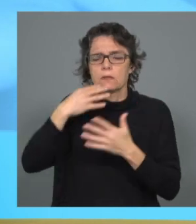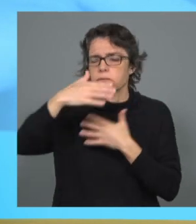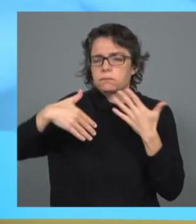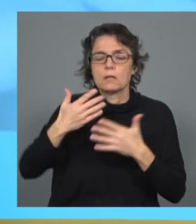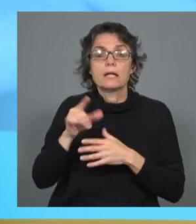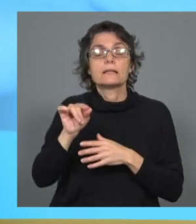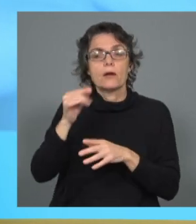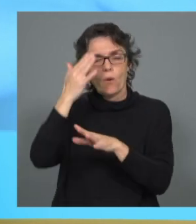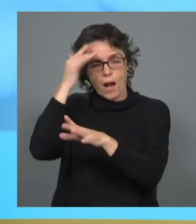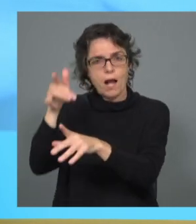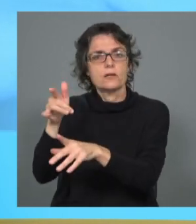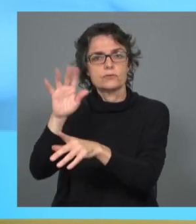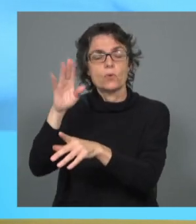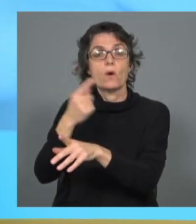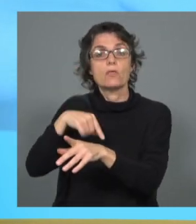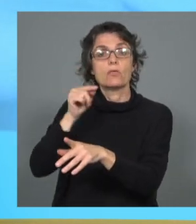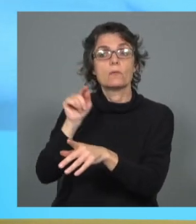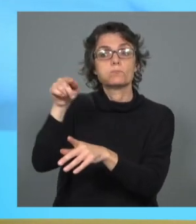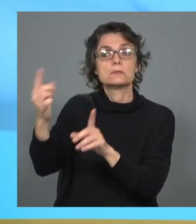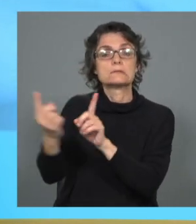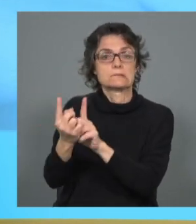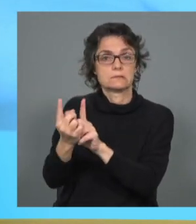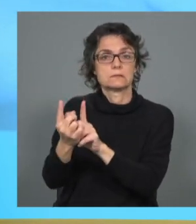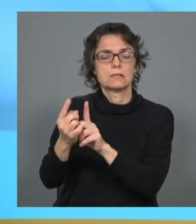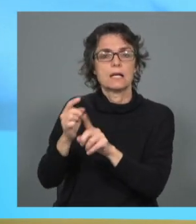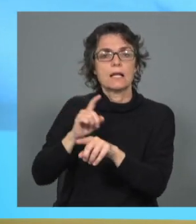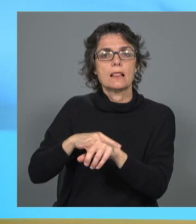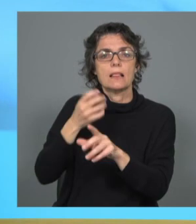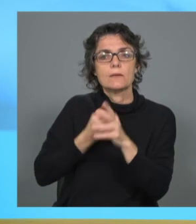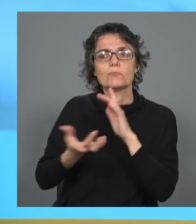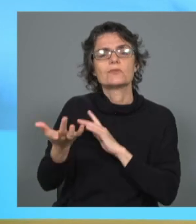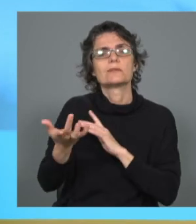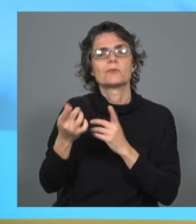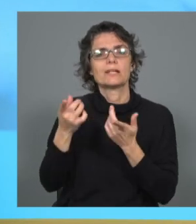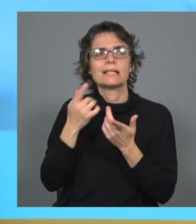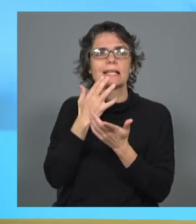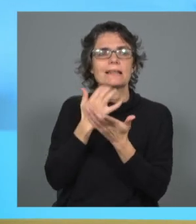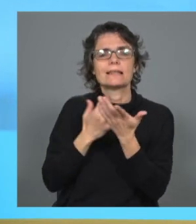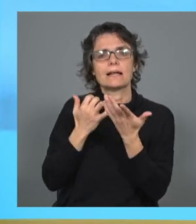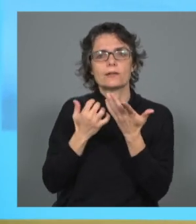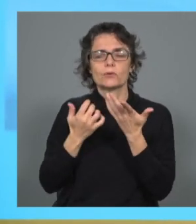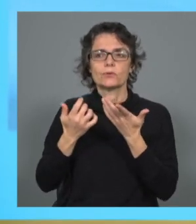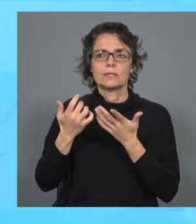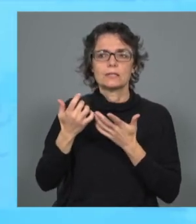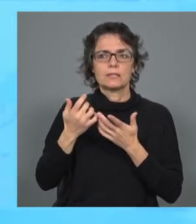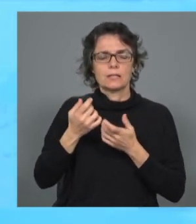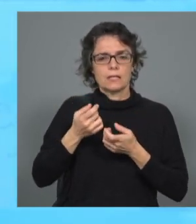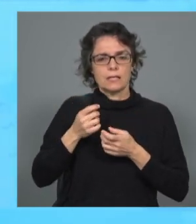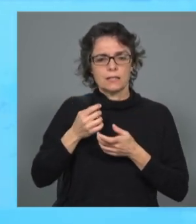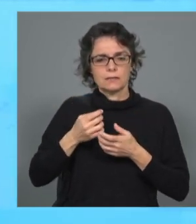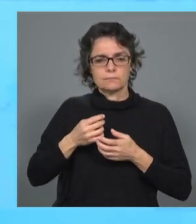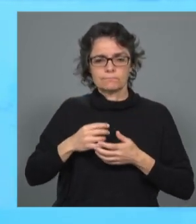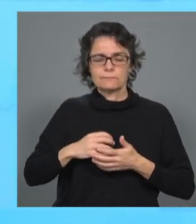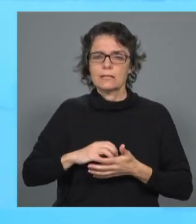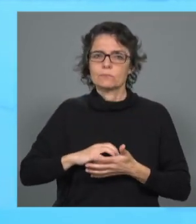elas já tinham tido algum tempo e, portanto, estavam ali a tentar segurar-se. Não é? Só fomos conhecendo, mas sim,